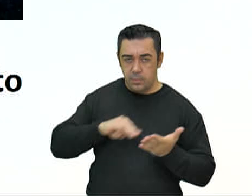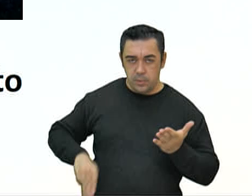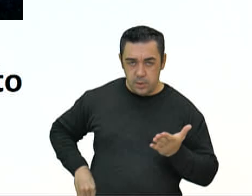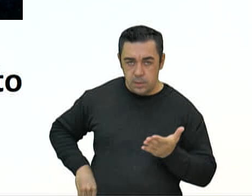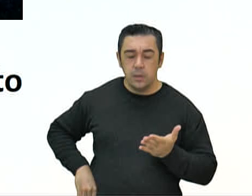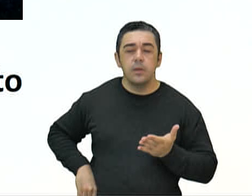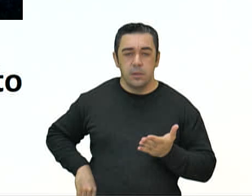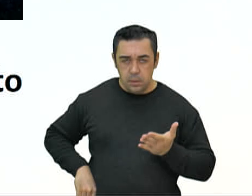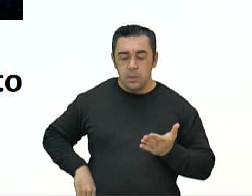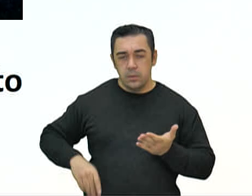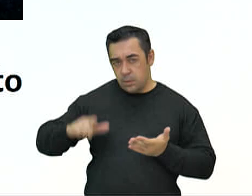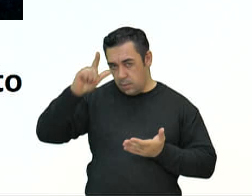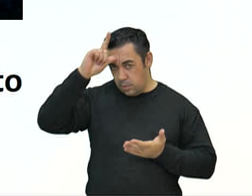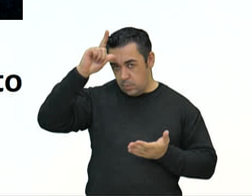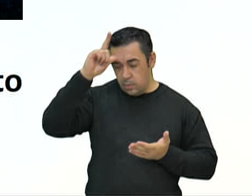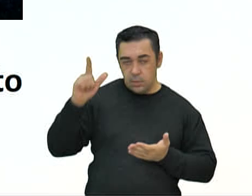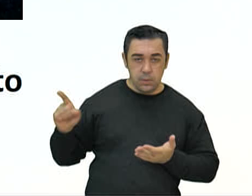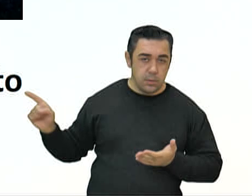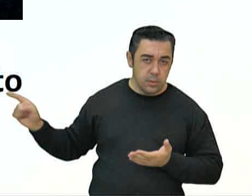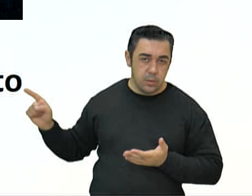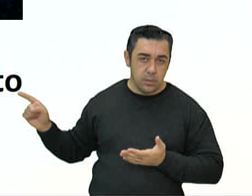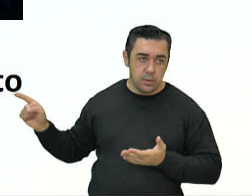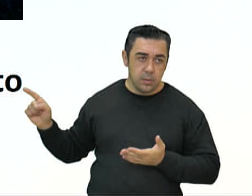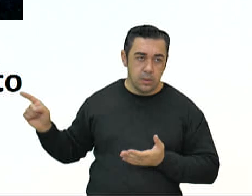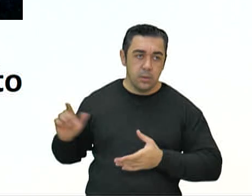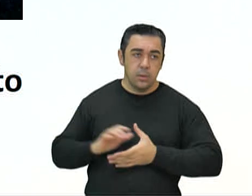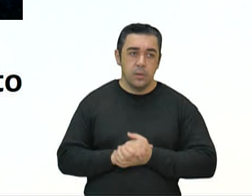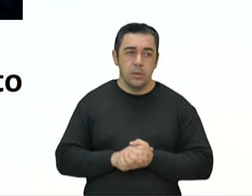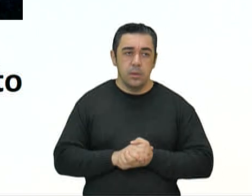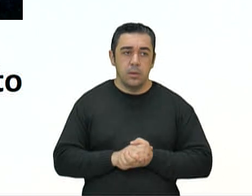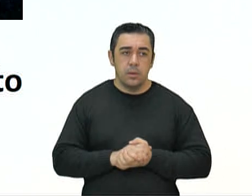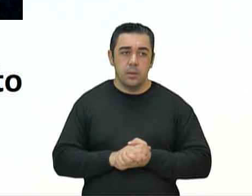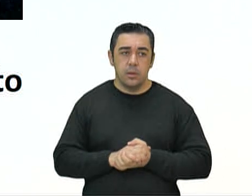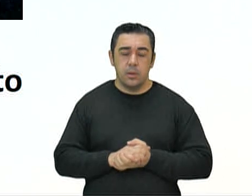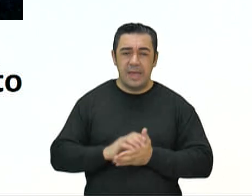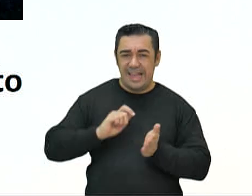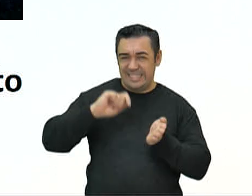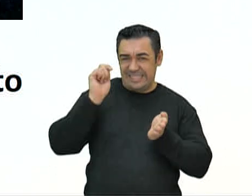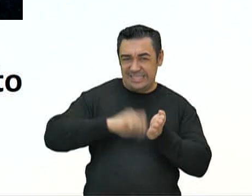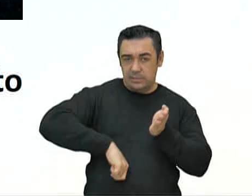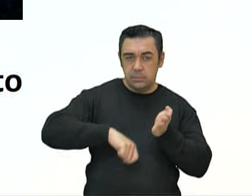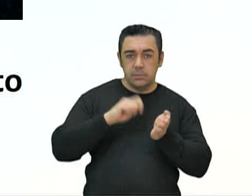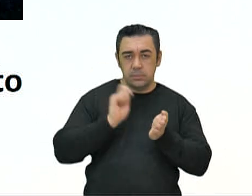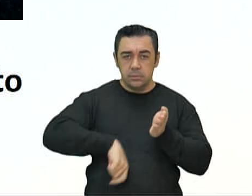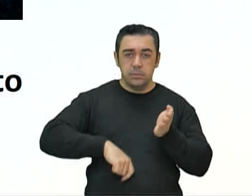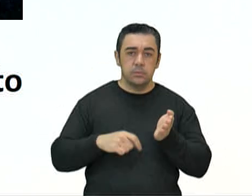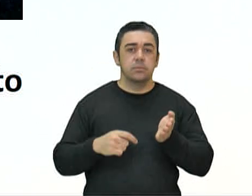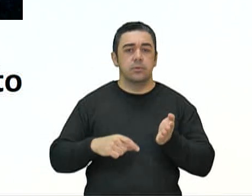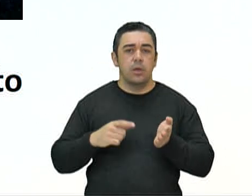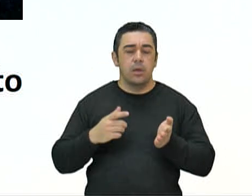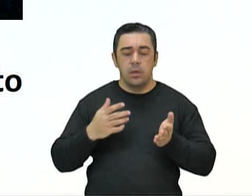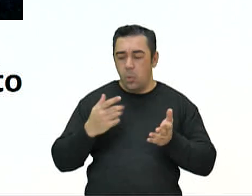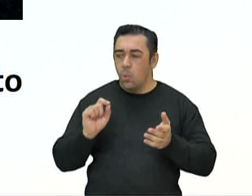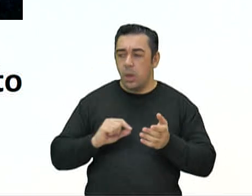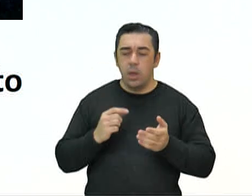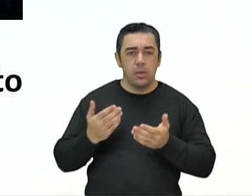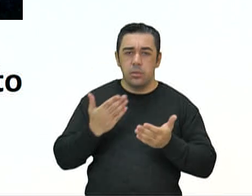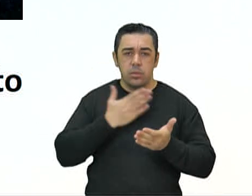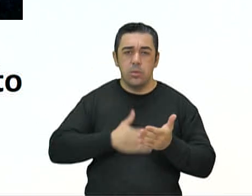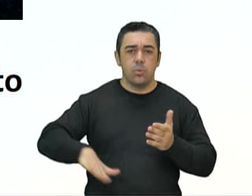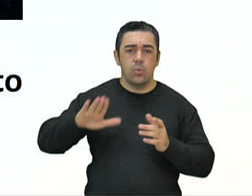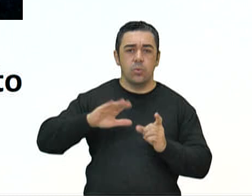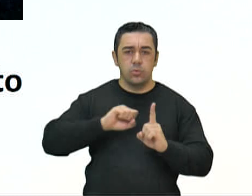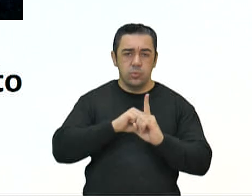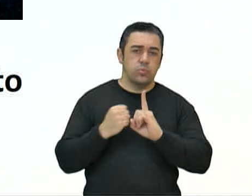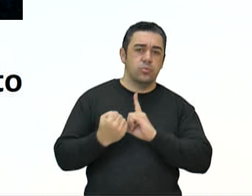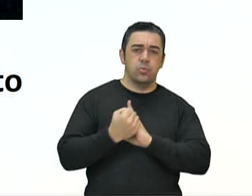Relações Exteriores da Alemanha, o Ribbentrop, está aqui o Ribbentrop, assinando o pacto anti-Comintern em